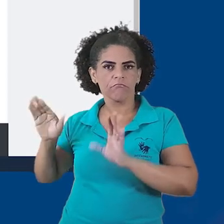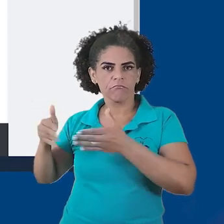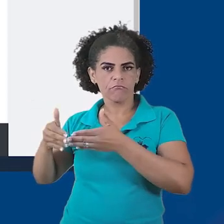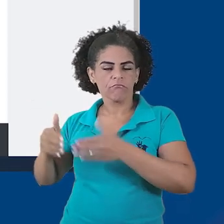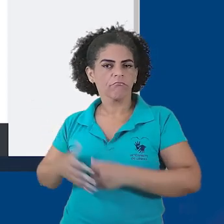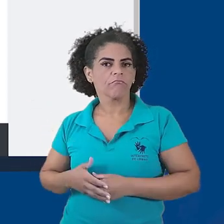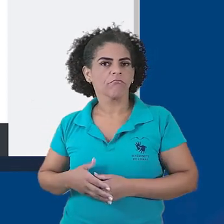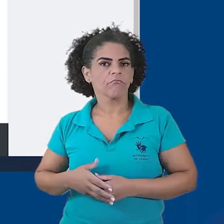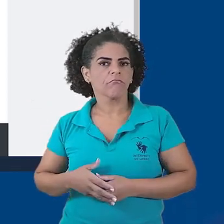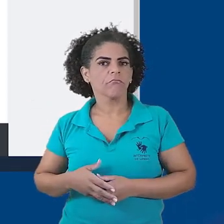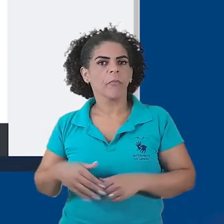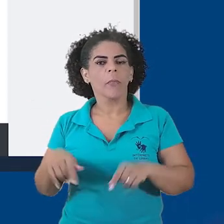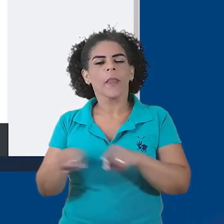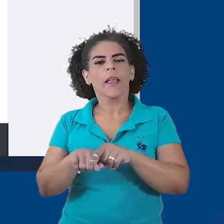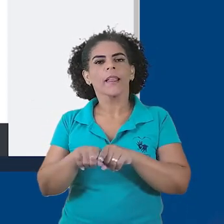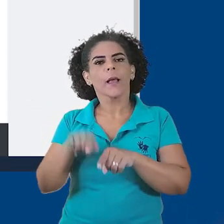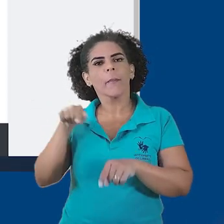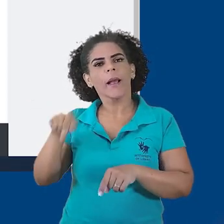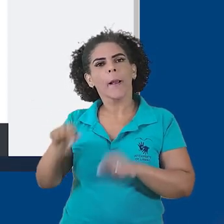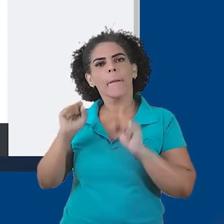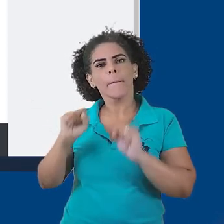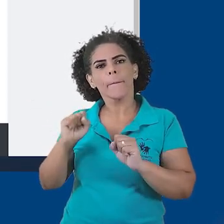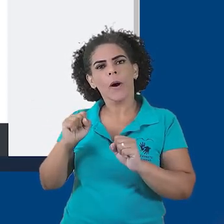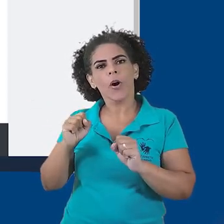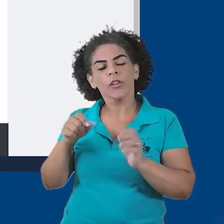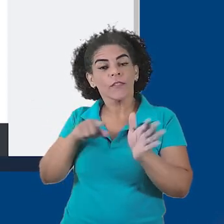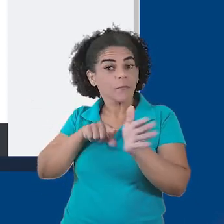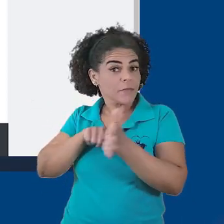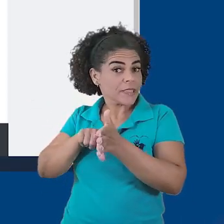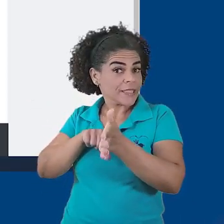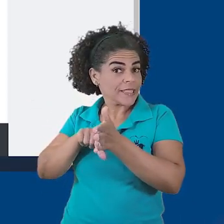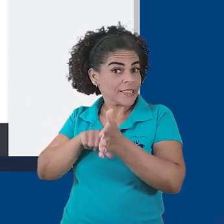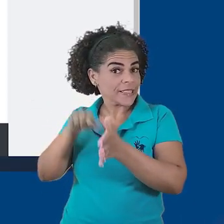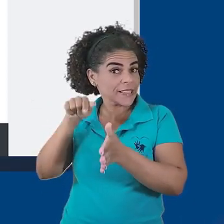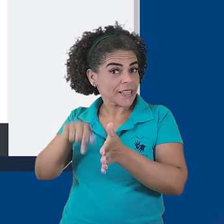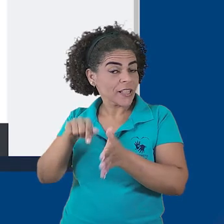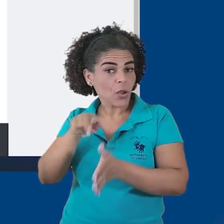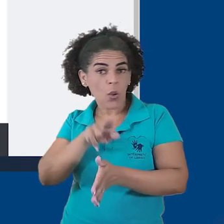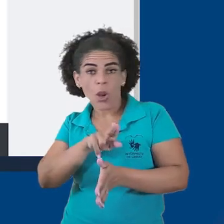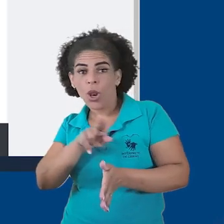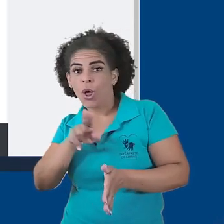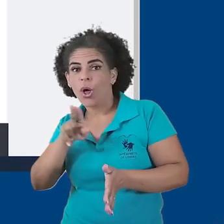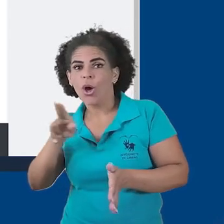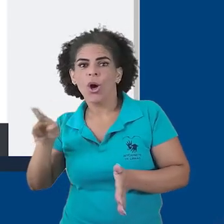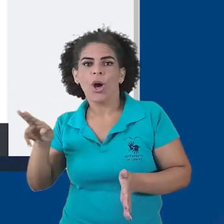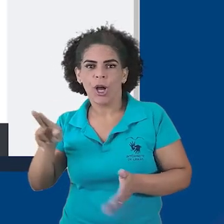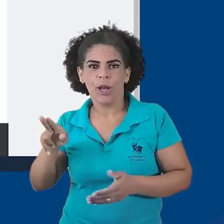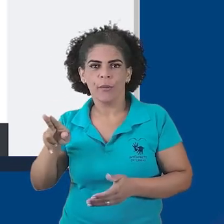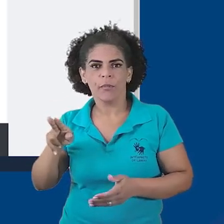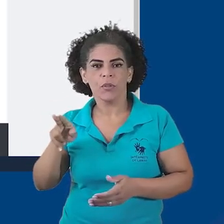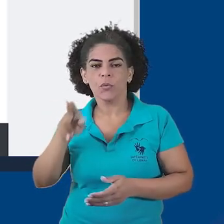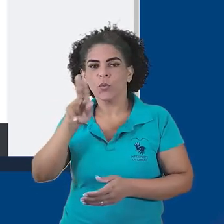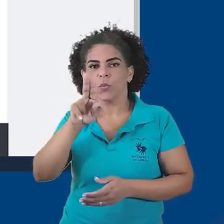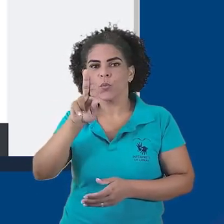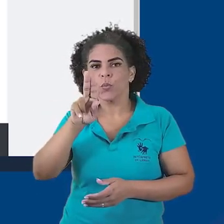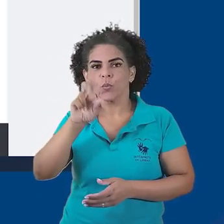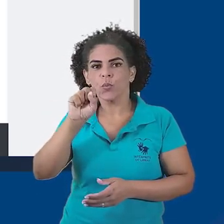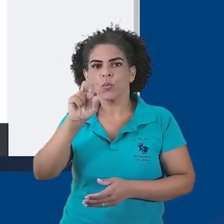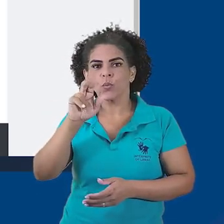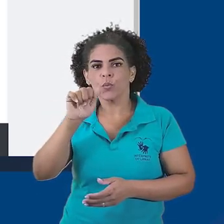mensagem painel de usuários também é possível fazer pesquisas e o nome